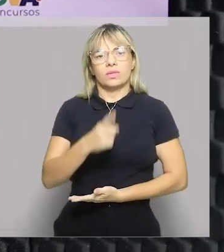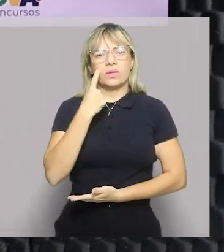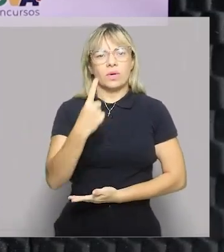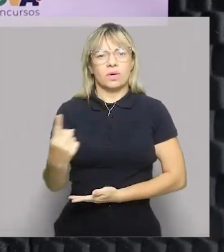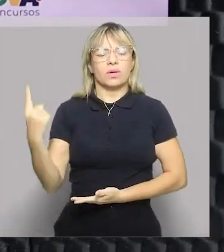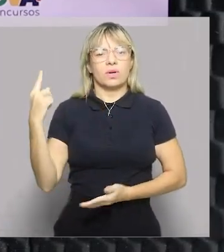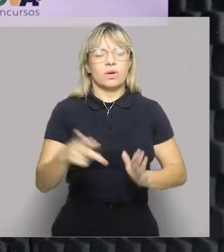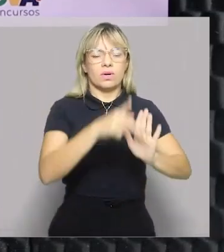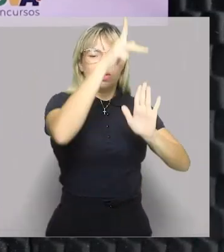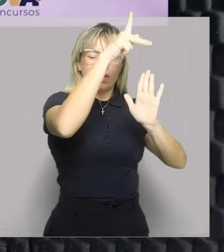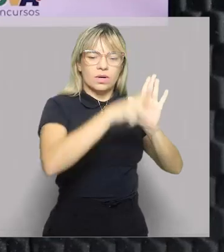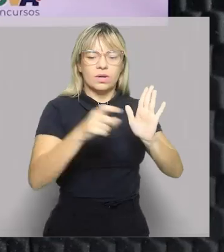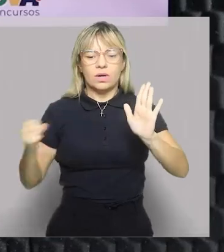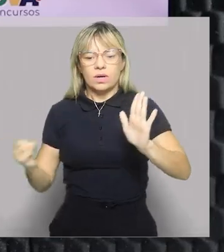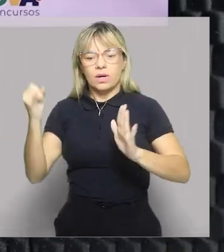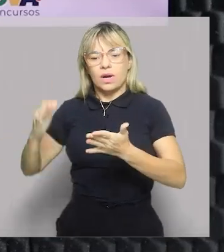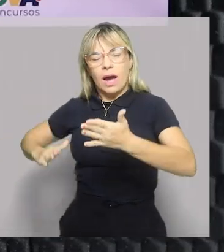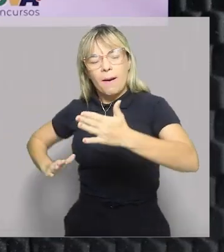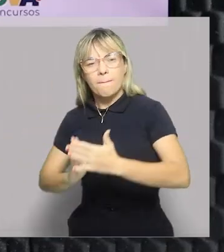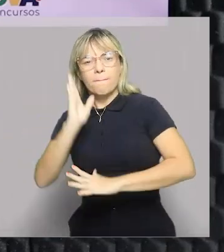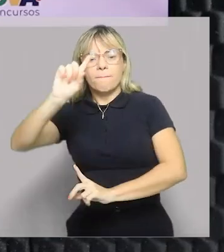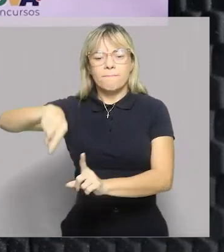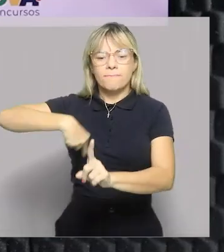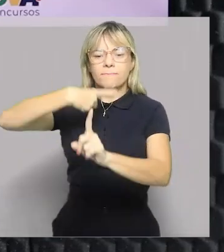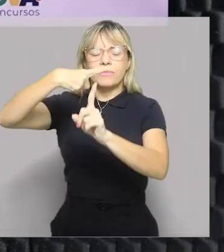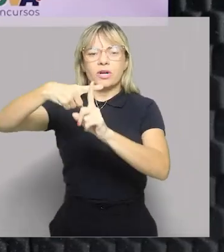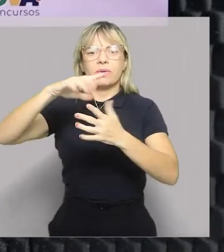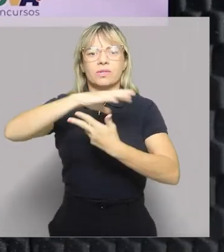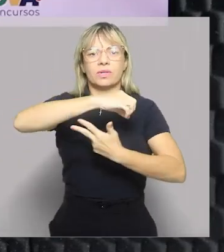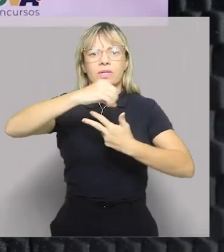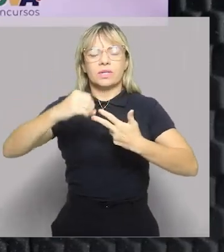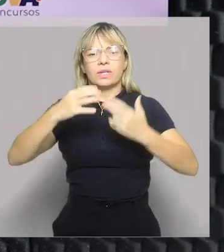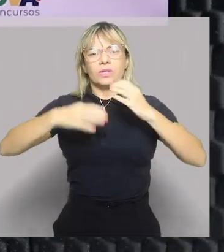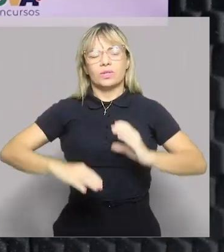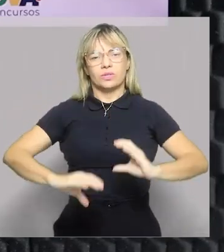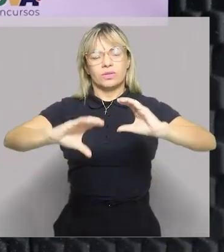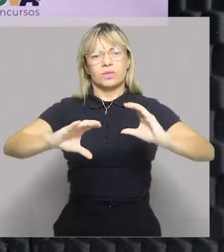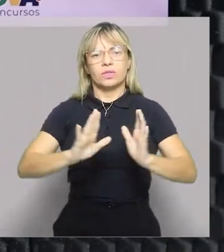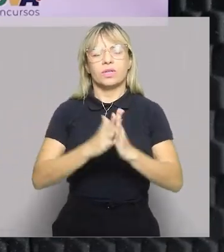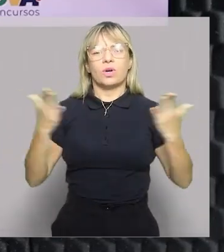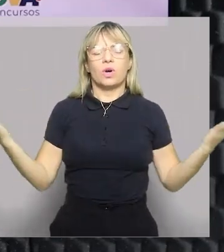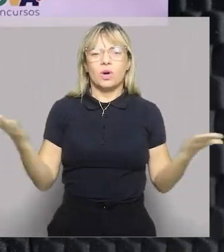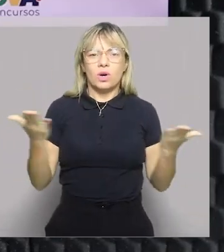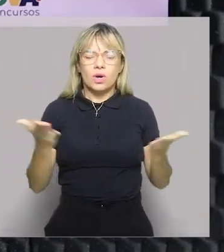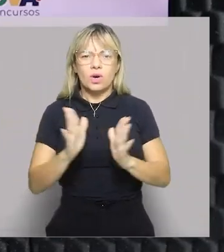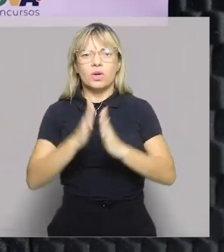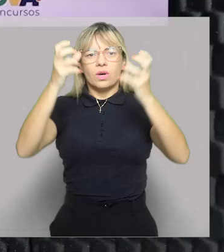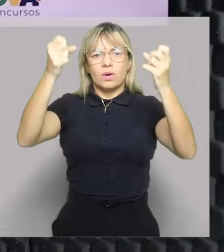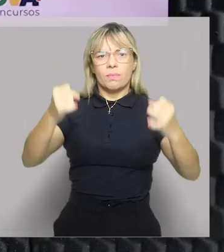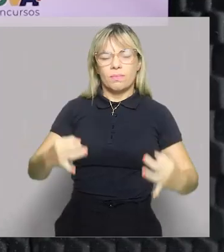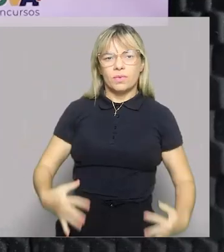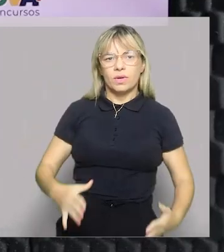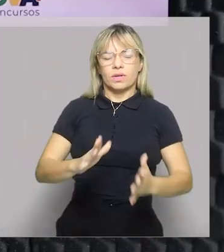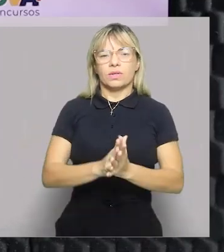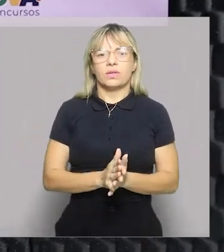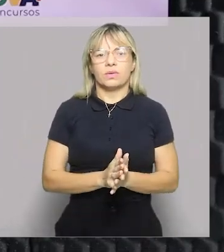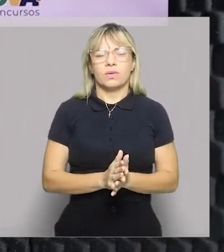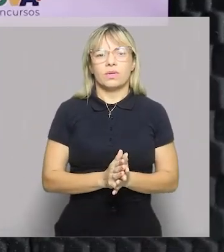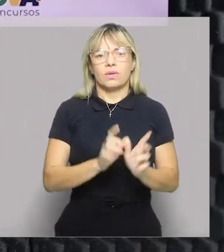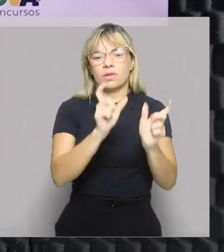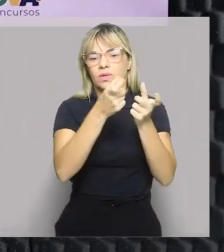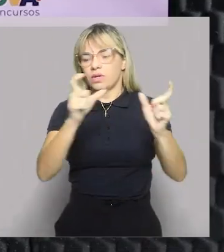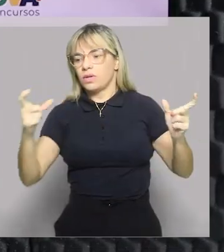projeto importante que é o Aprova Mais do Enem dos concursos, tá bom? Hoje nós vamos falar sobre termos da